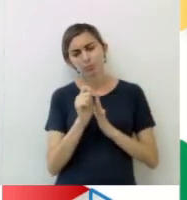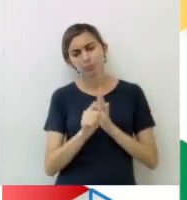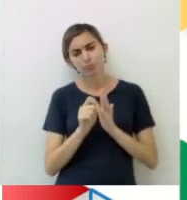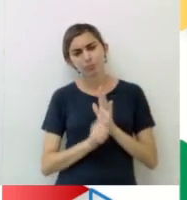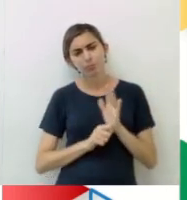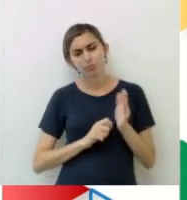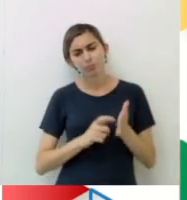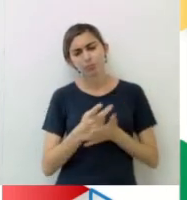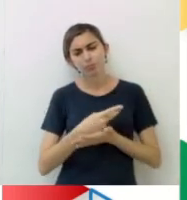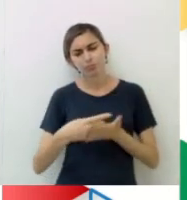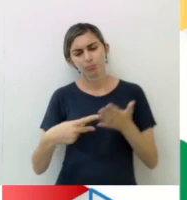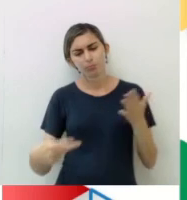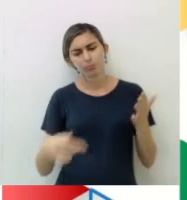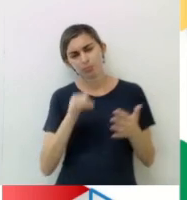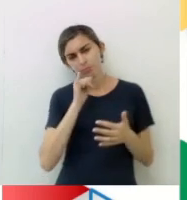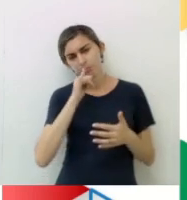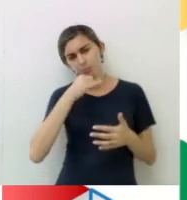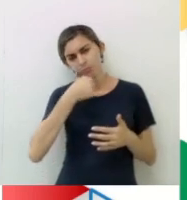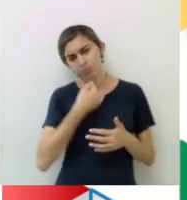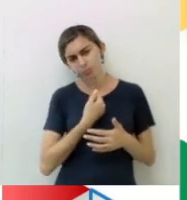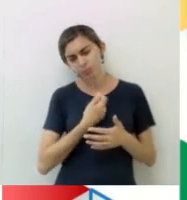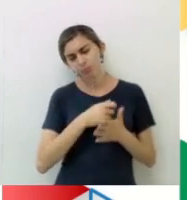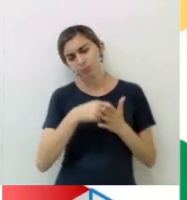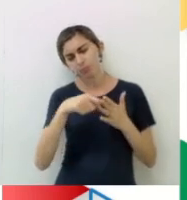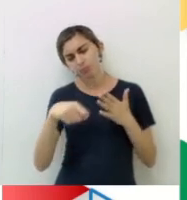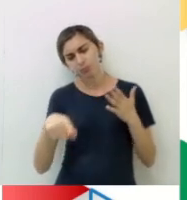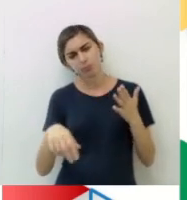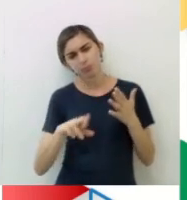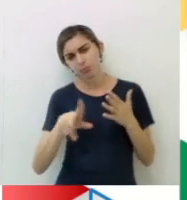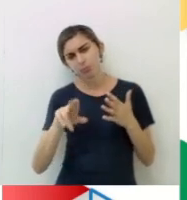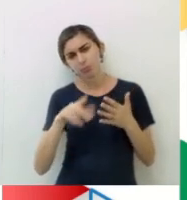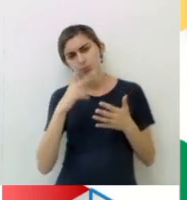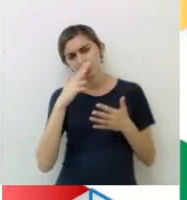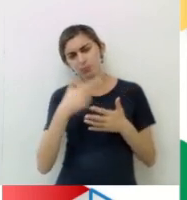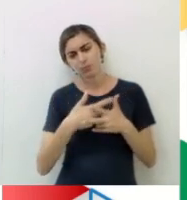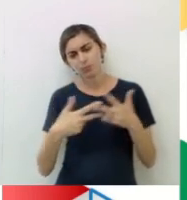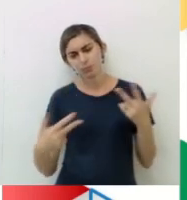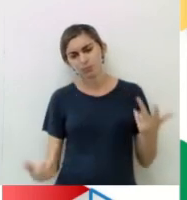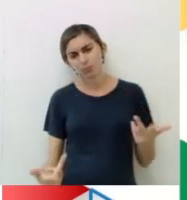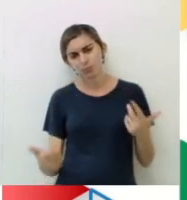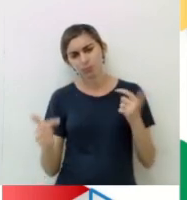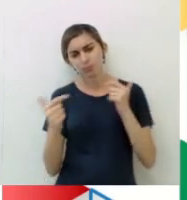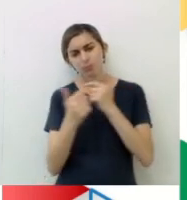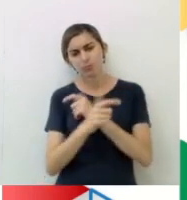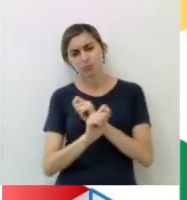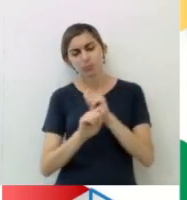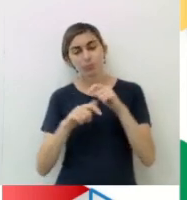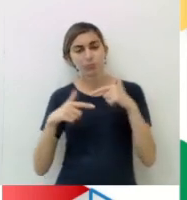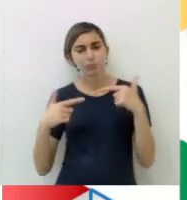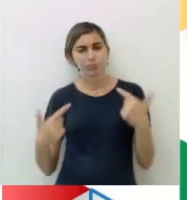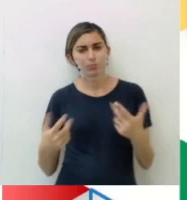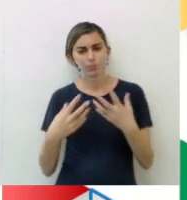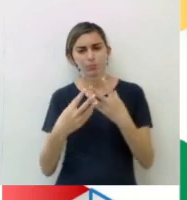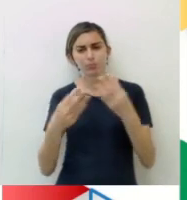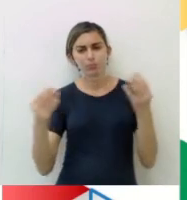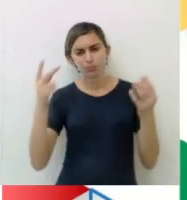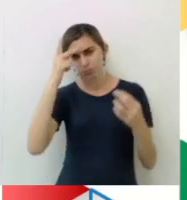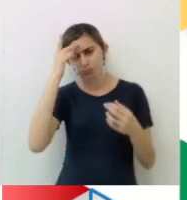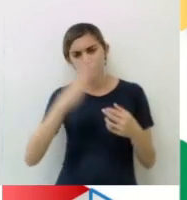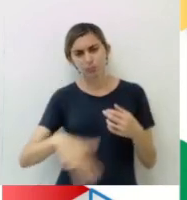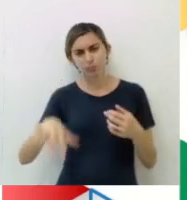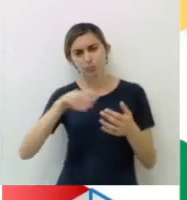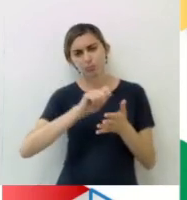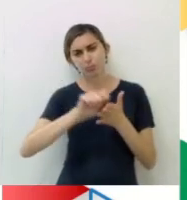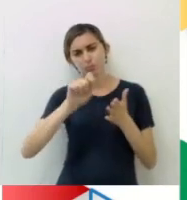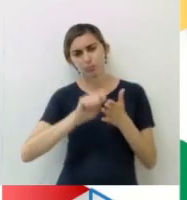um poema sobre tristeza. O autor não é a mesma coisa que o eu lírico. Claro que muitas pessoas escrevem